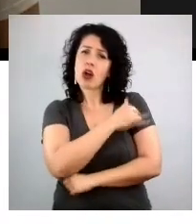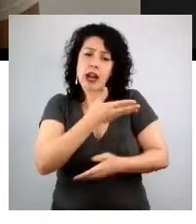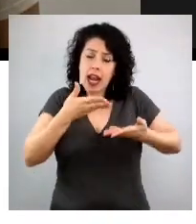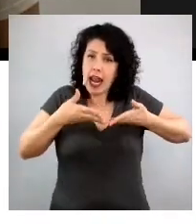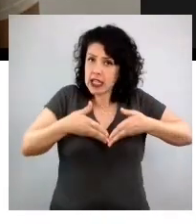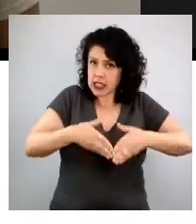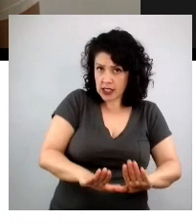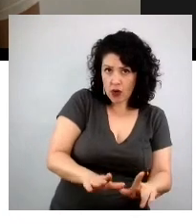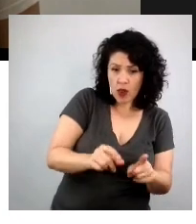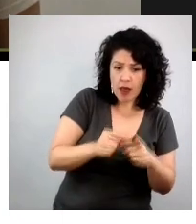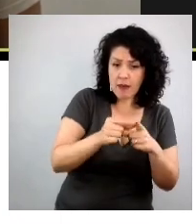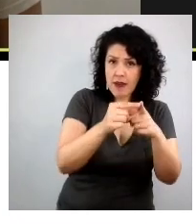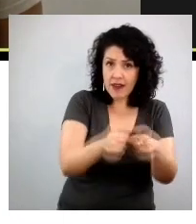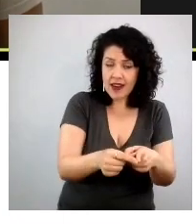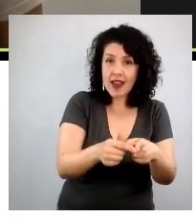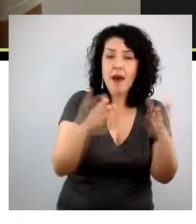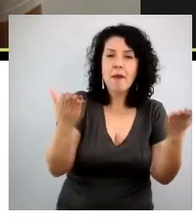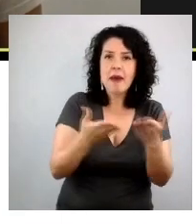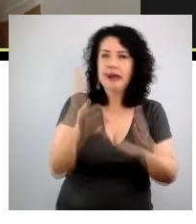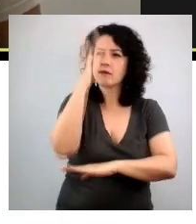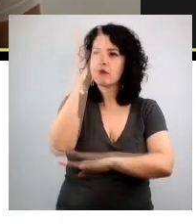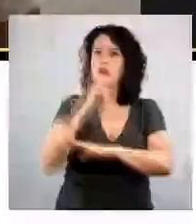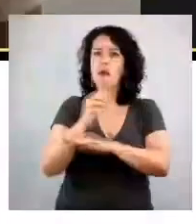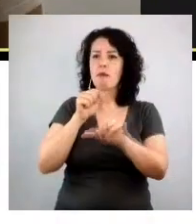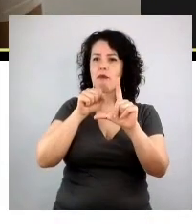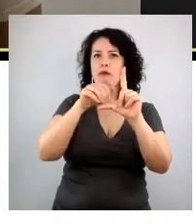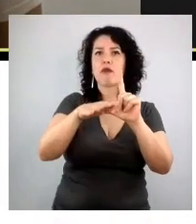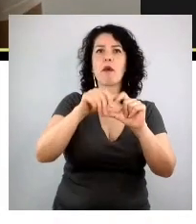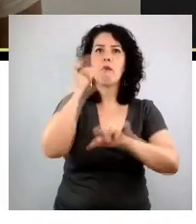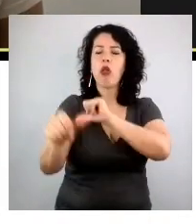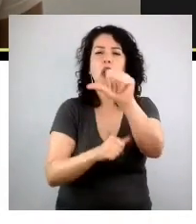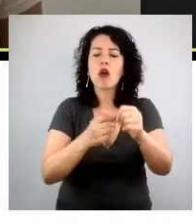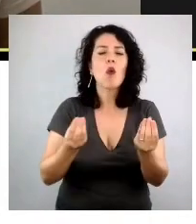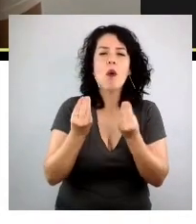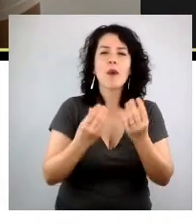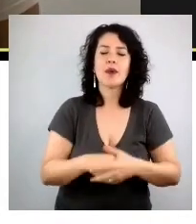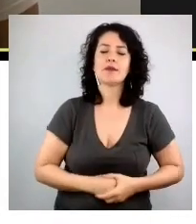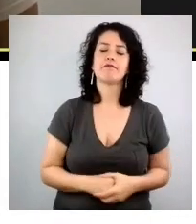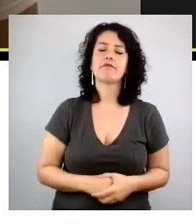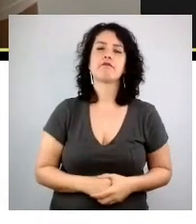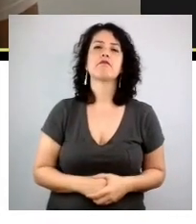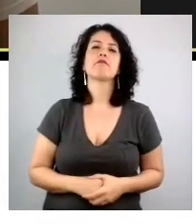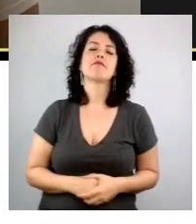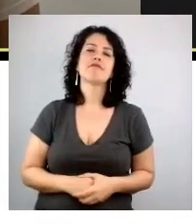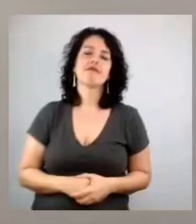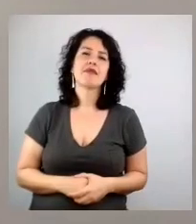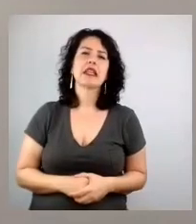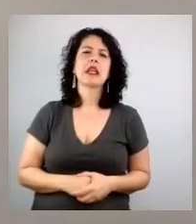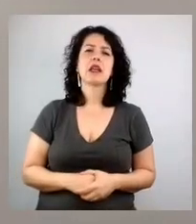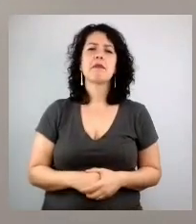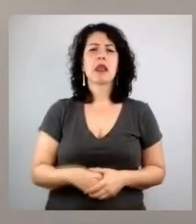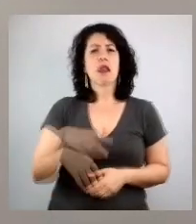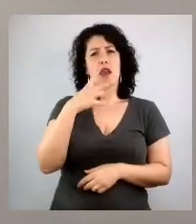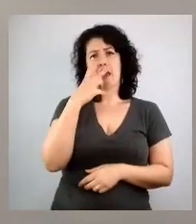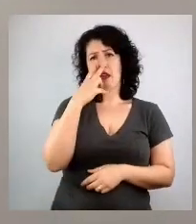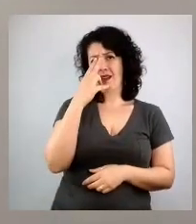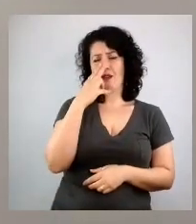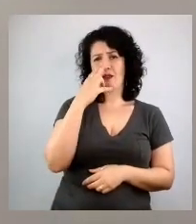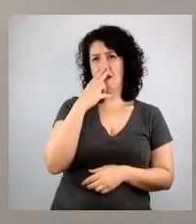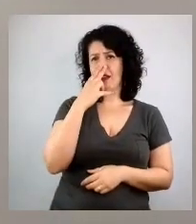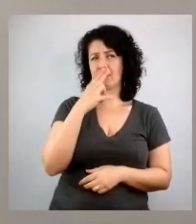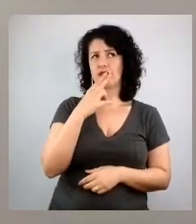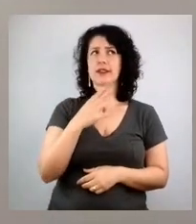influenciadora nacional. Cara, eu acho que tem muitas camadas aí, né? Mas assim, acho que desde que eu sou